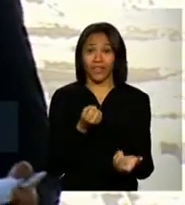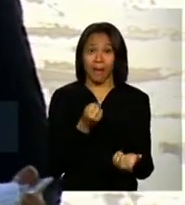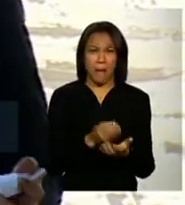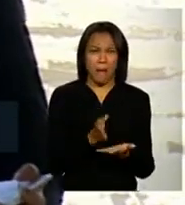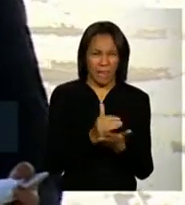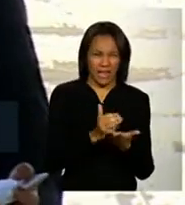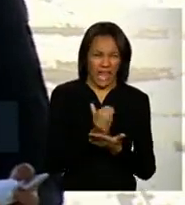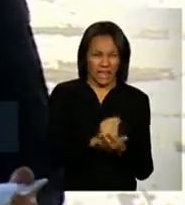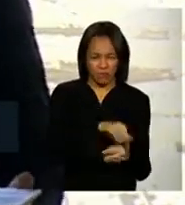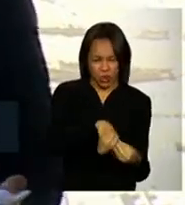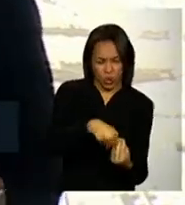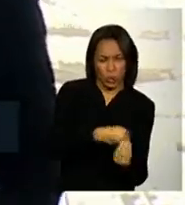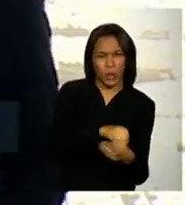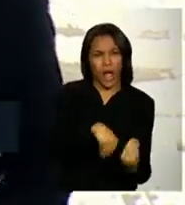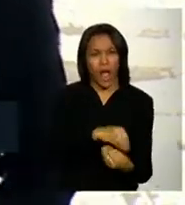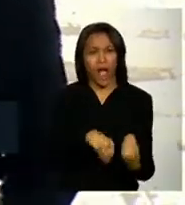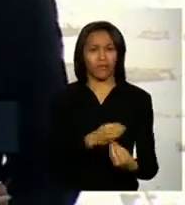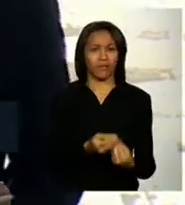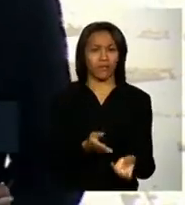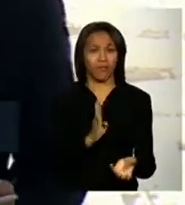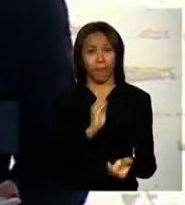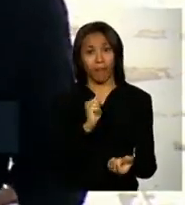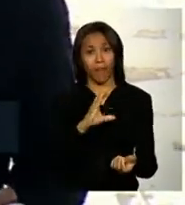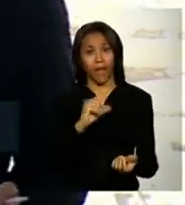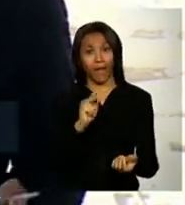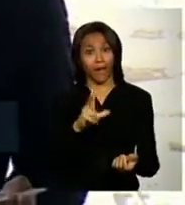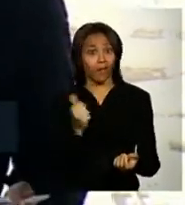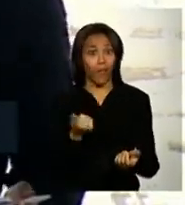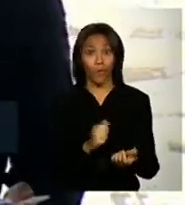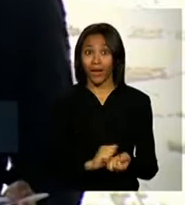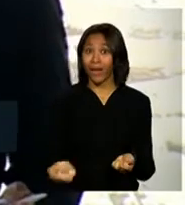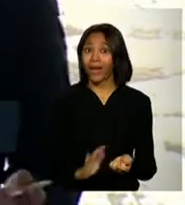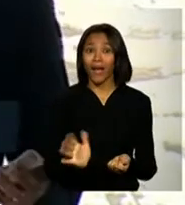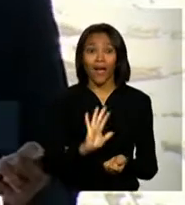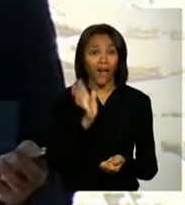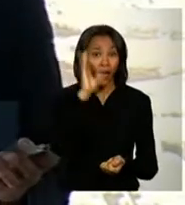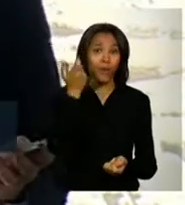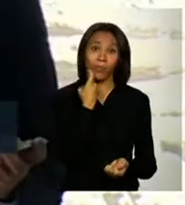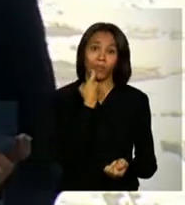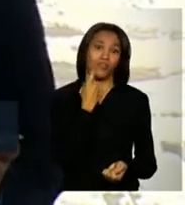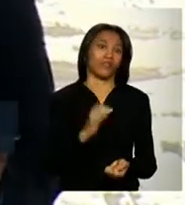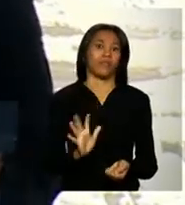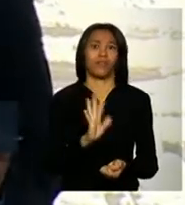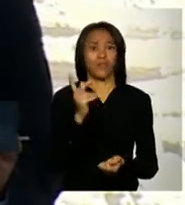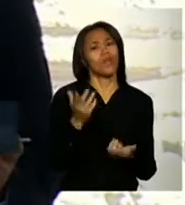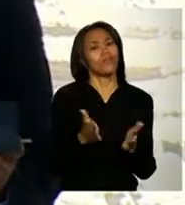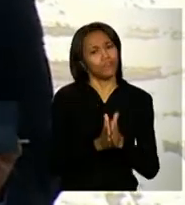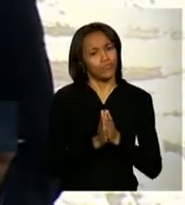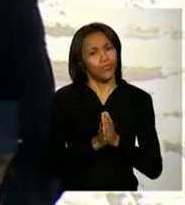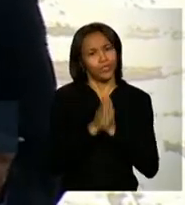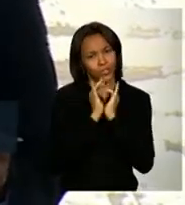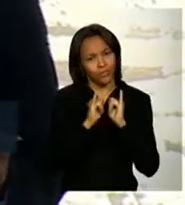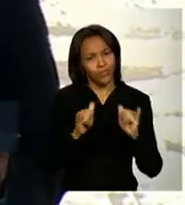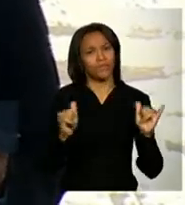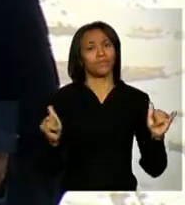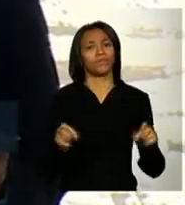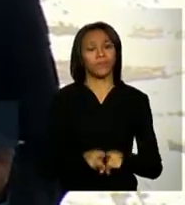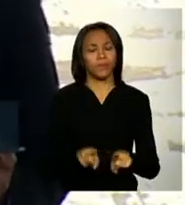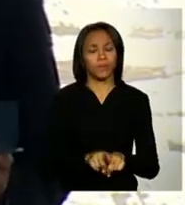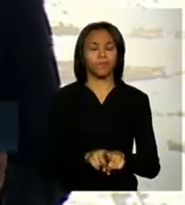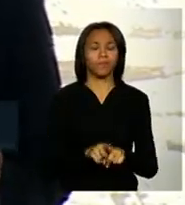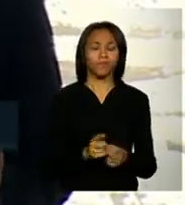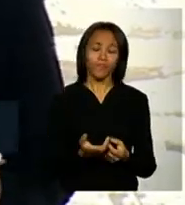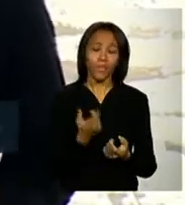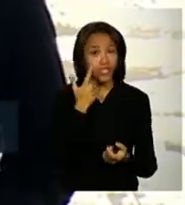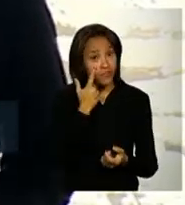do que bacalhau povo brasileiro com esse preço não consegue comer o bacalhau fica aqui um apelo do ministro do governador para